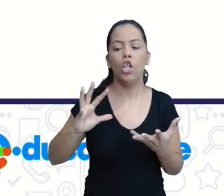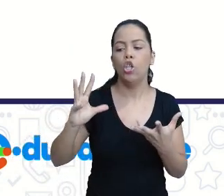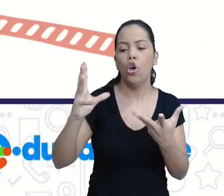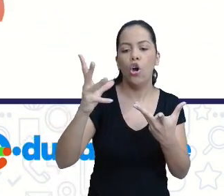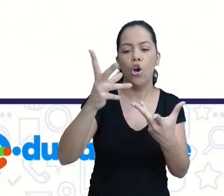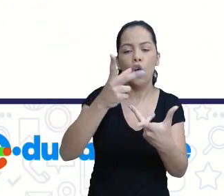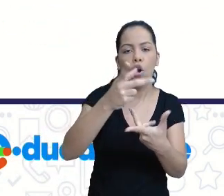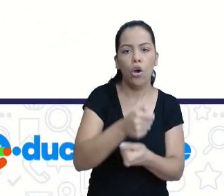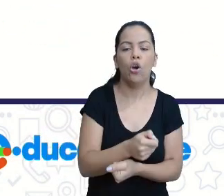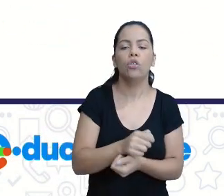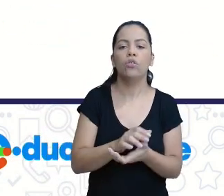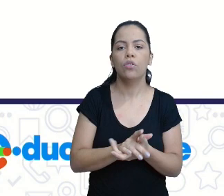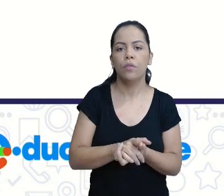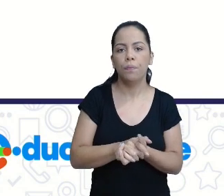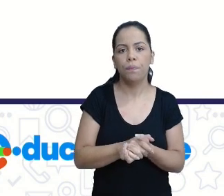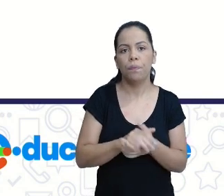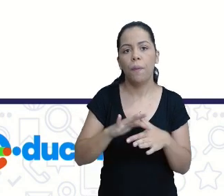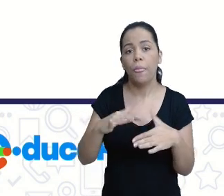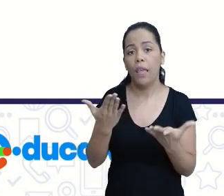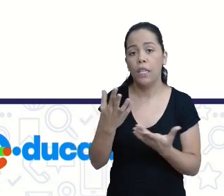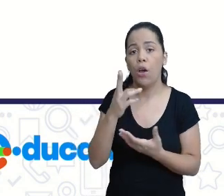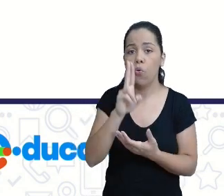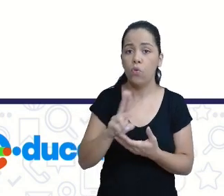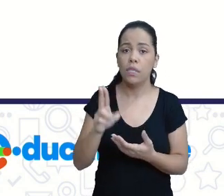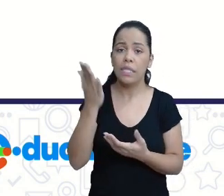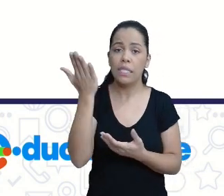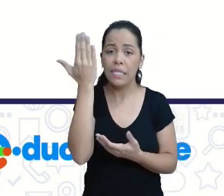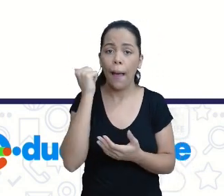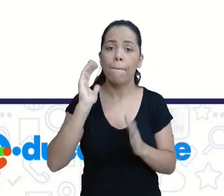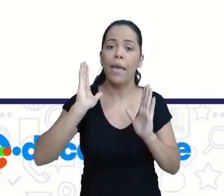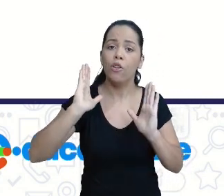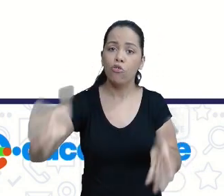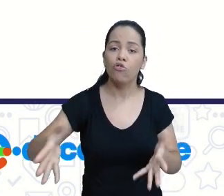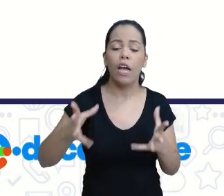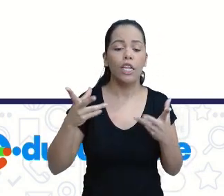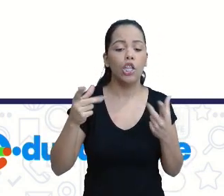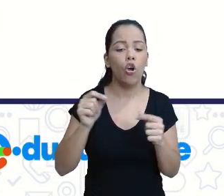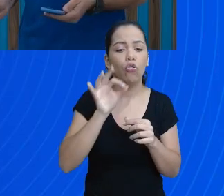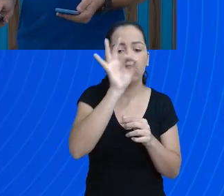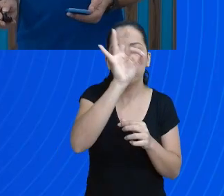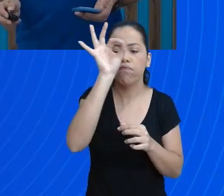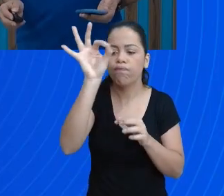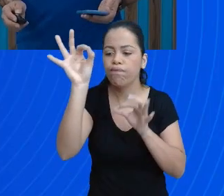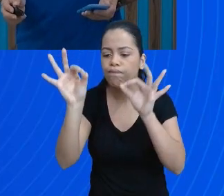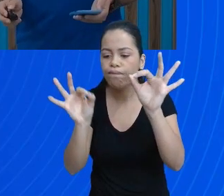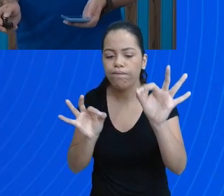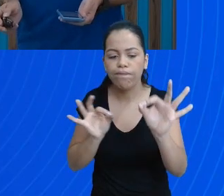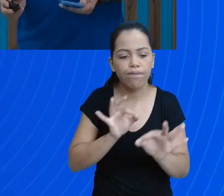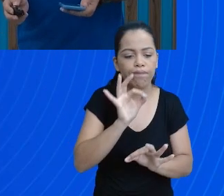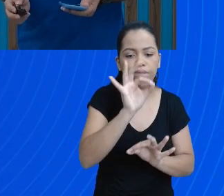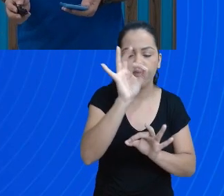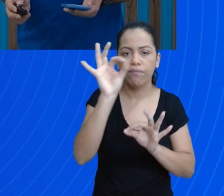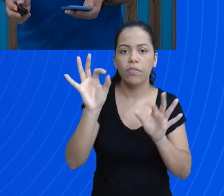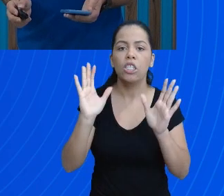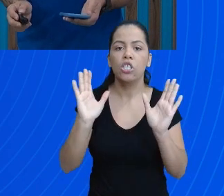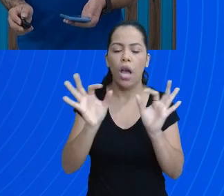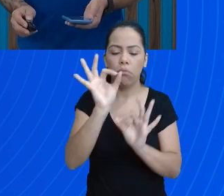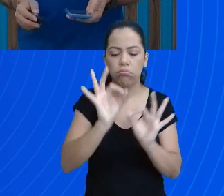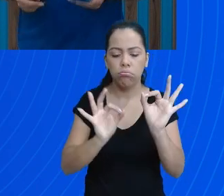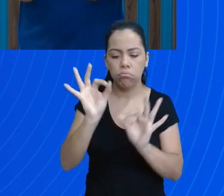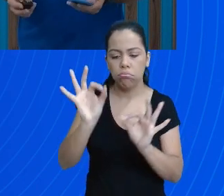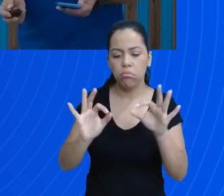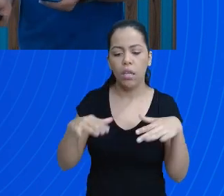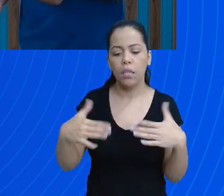Bom, então, de posse disso daí, sabendo de todos esses elementos aí, a gente vai pegar e imaginar agora que a gente